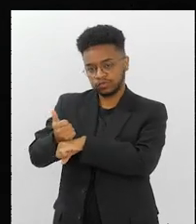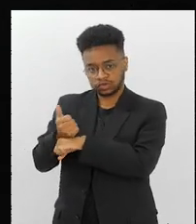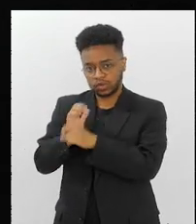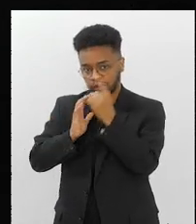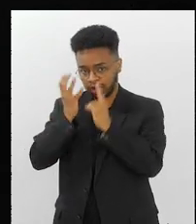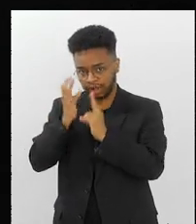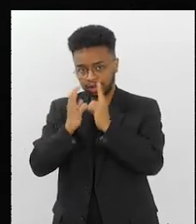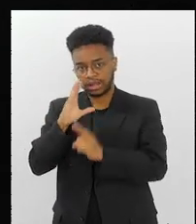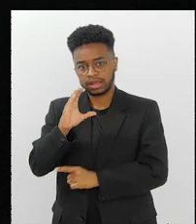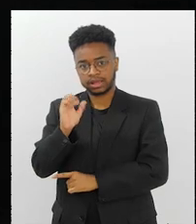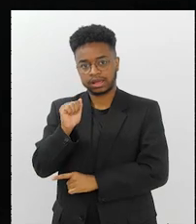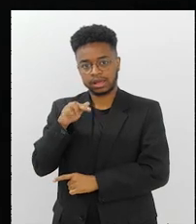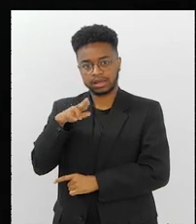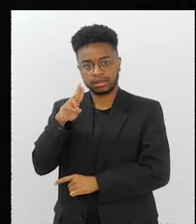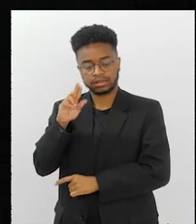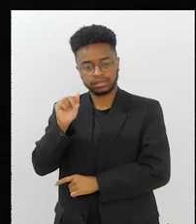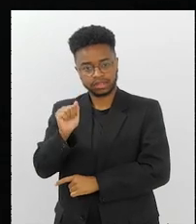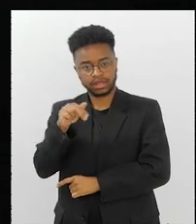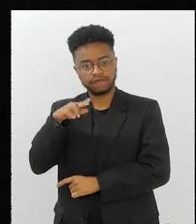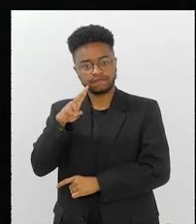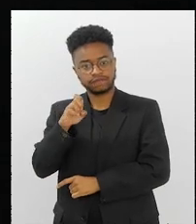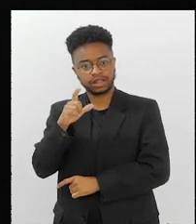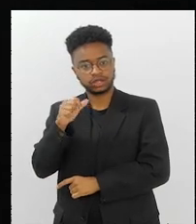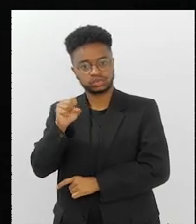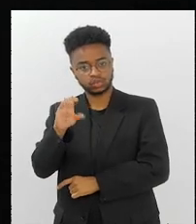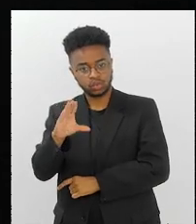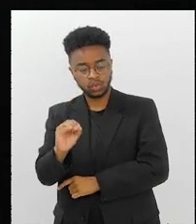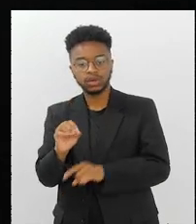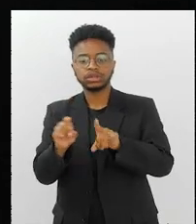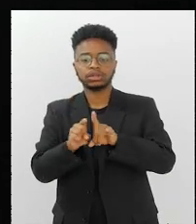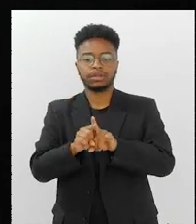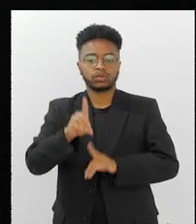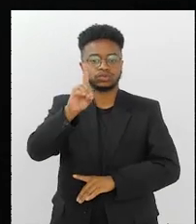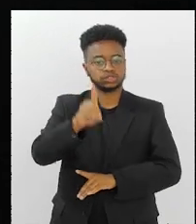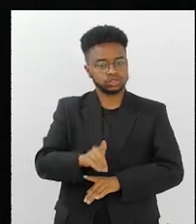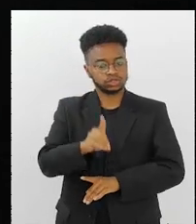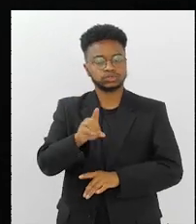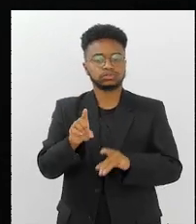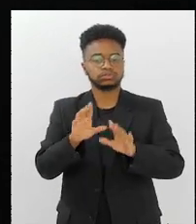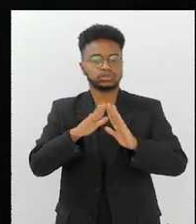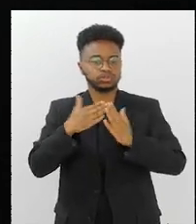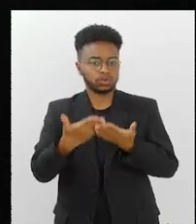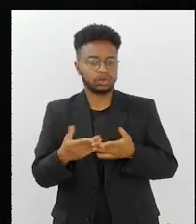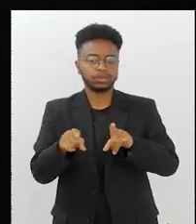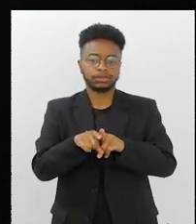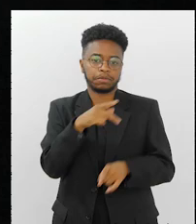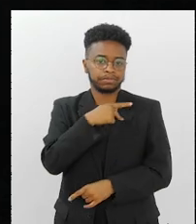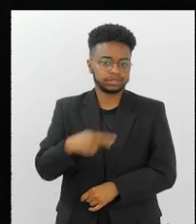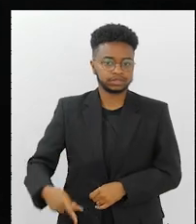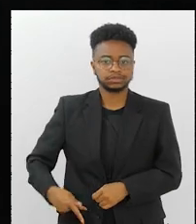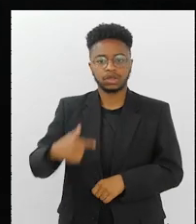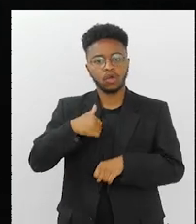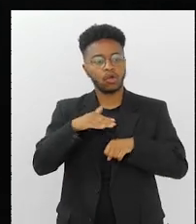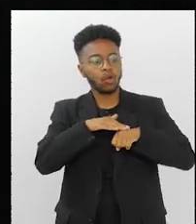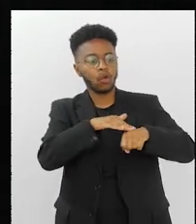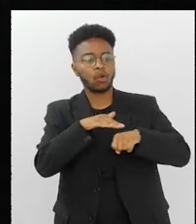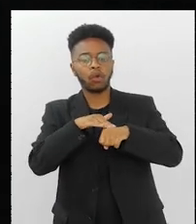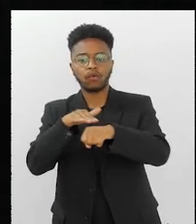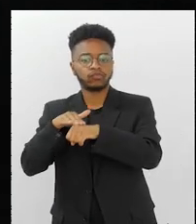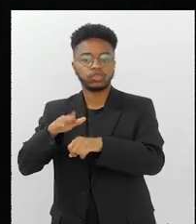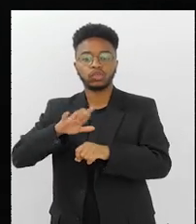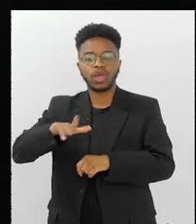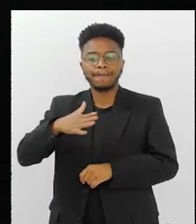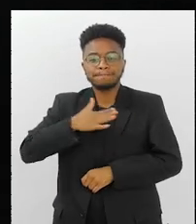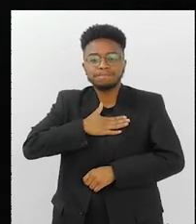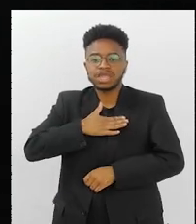muito importante e costumo conversar com a direção de carnaval eh da escola até mesmo Presidente eu eu não monopoliza